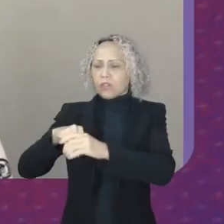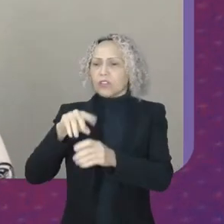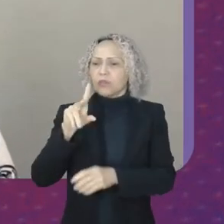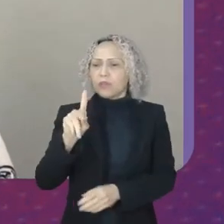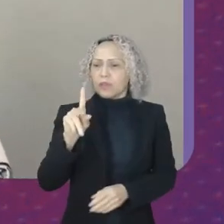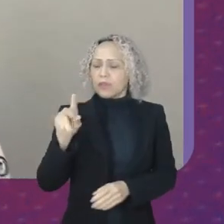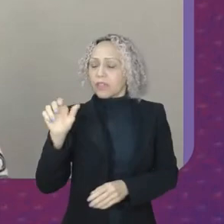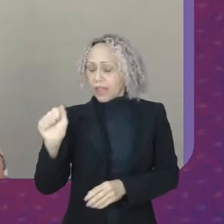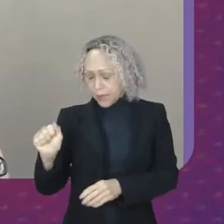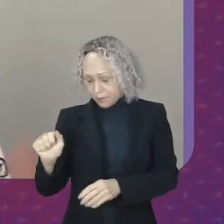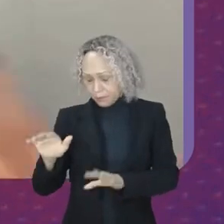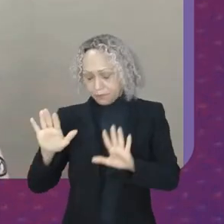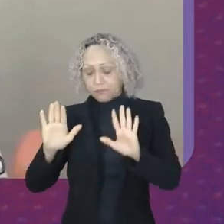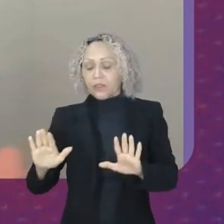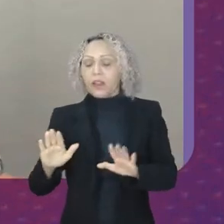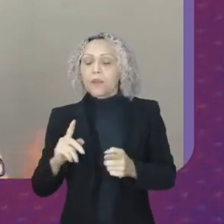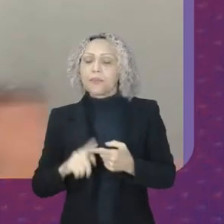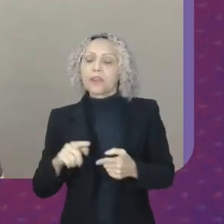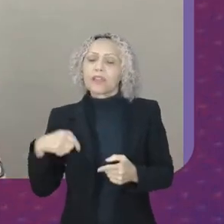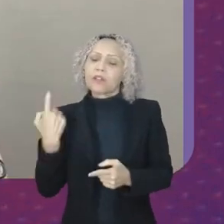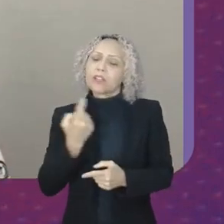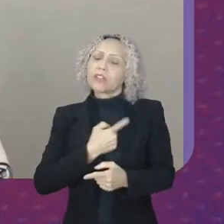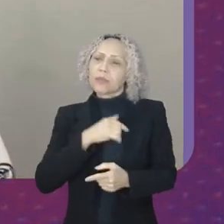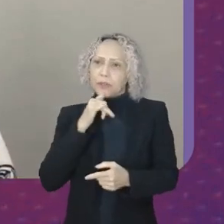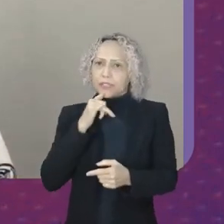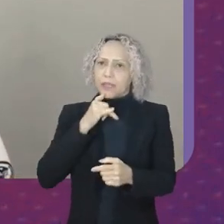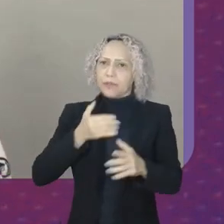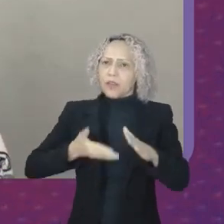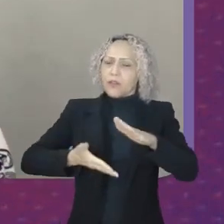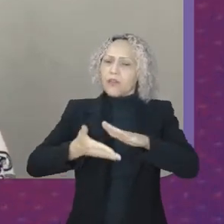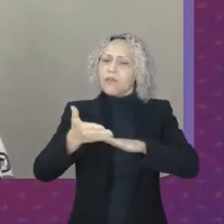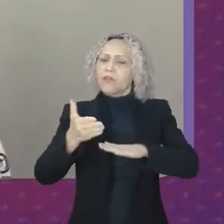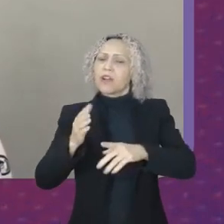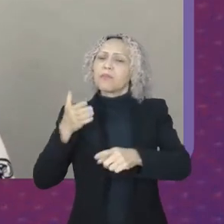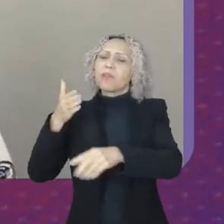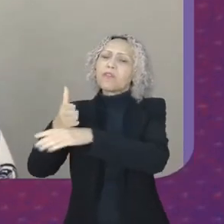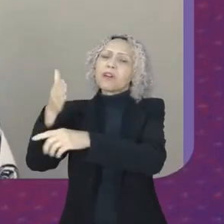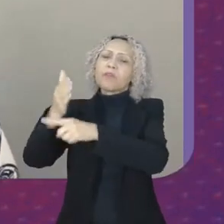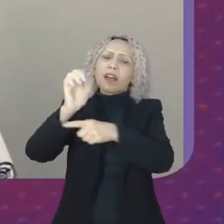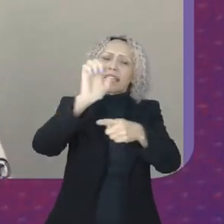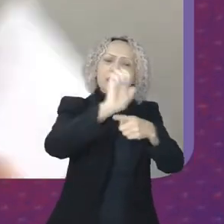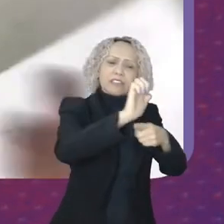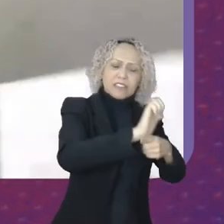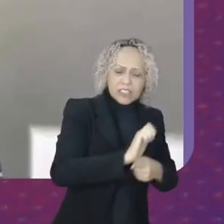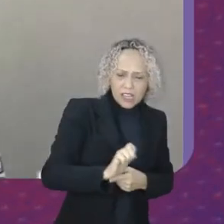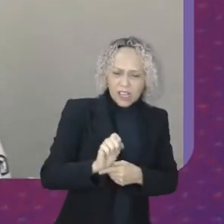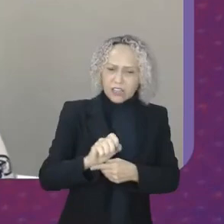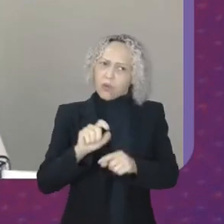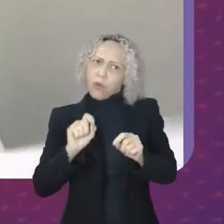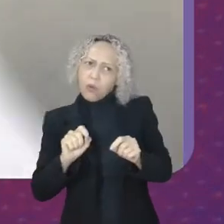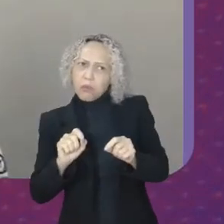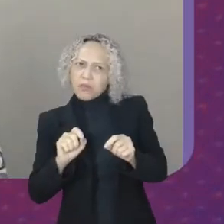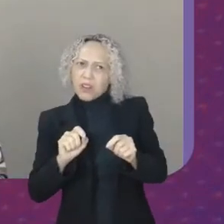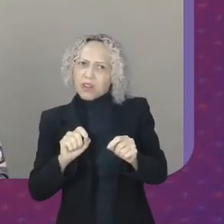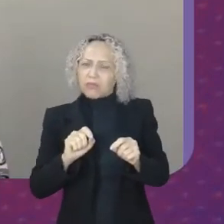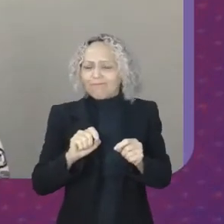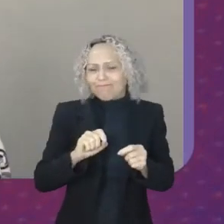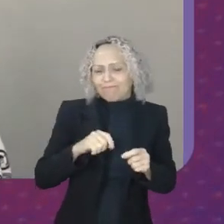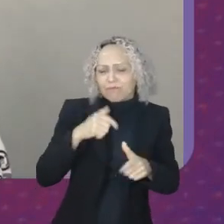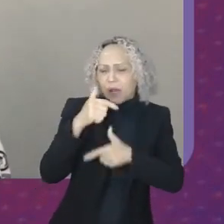para os estados, seja para alguma atividade do PPA, seja para atividades gerais